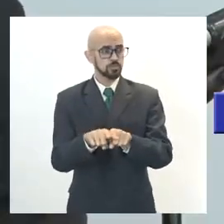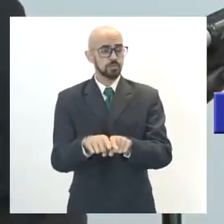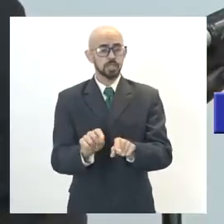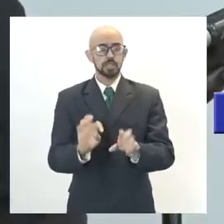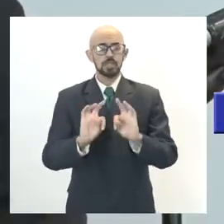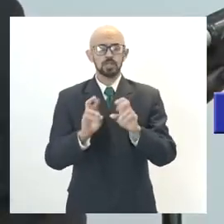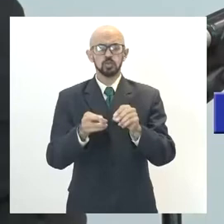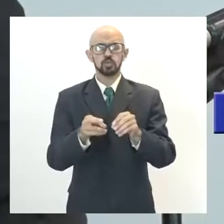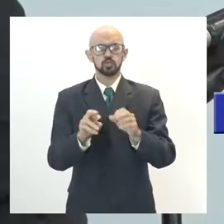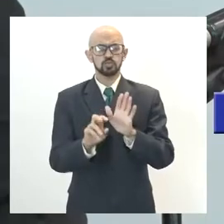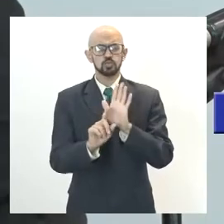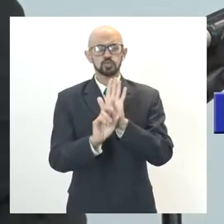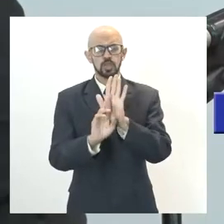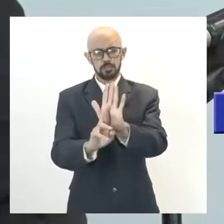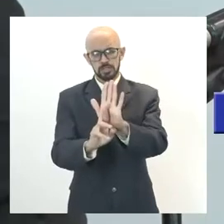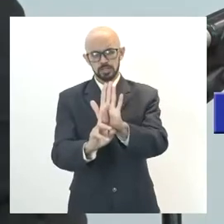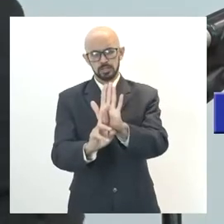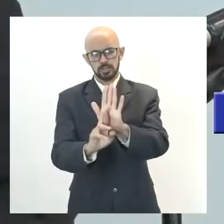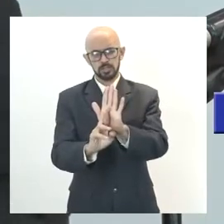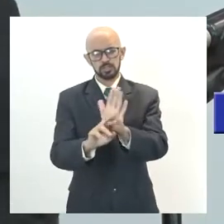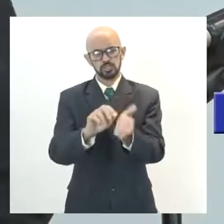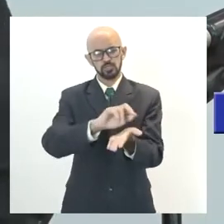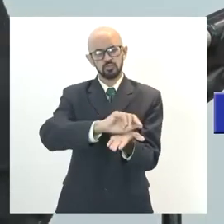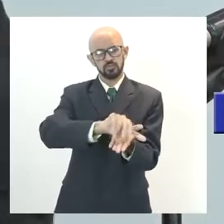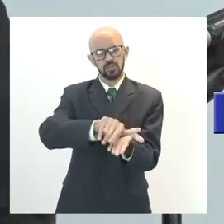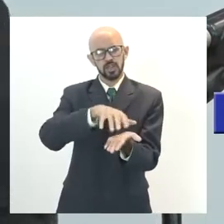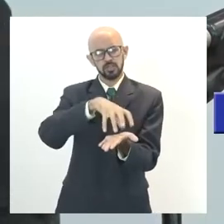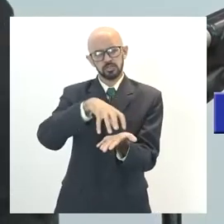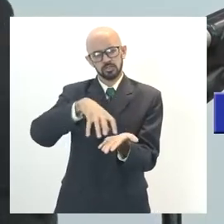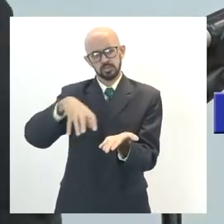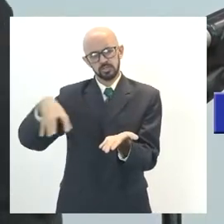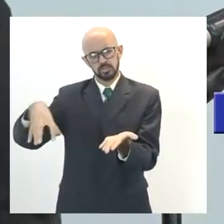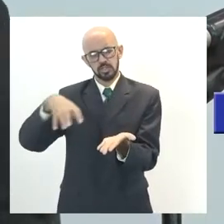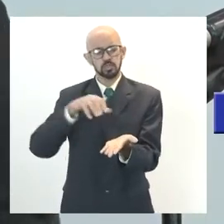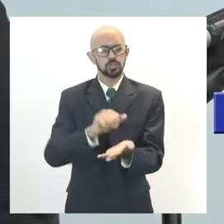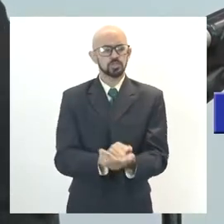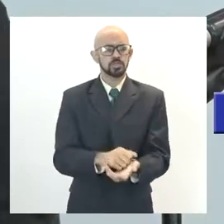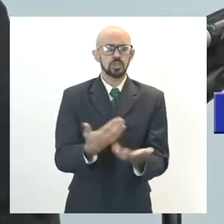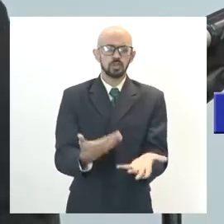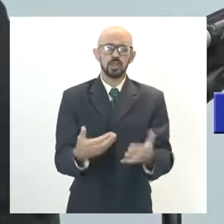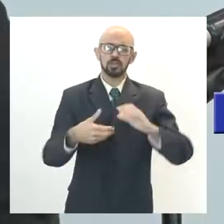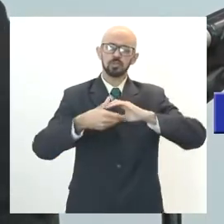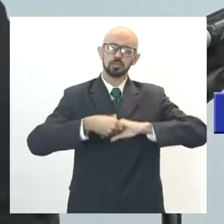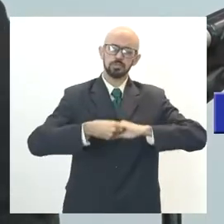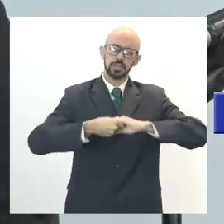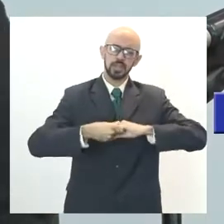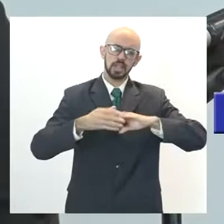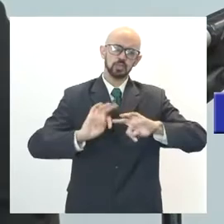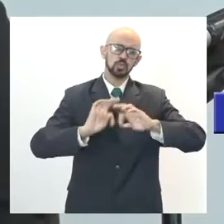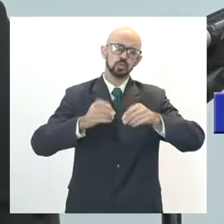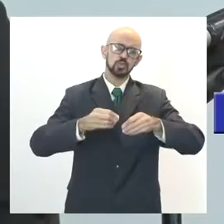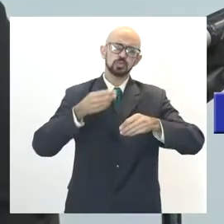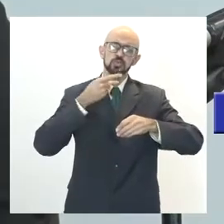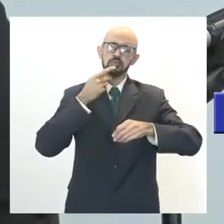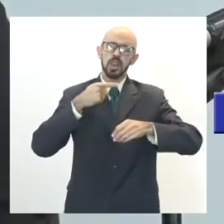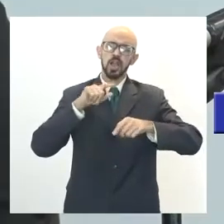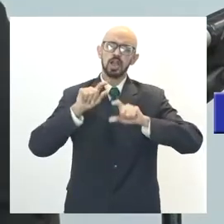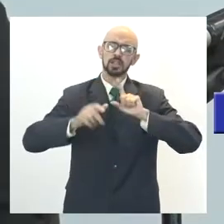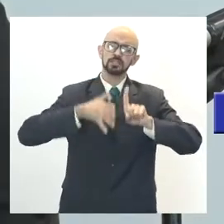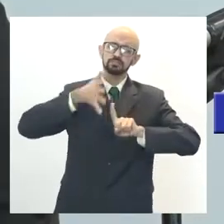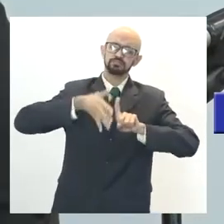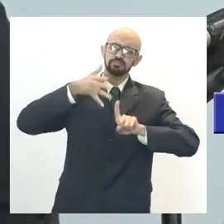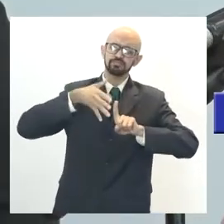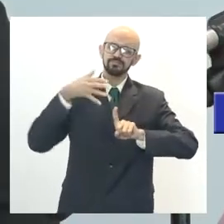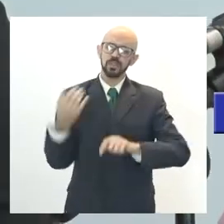as representações de diversas categorias queria saudar a todos dizendo que esse debate ele é